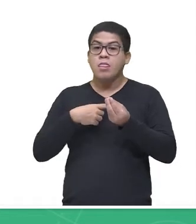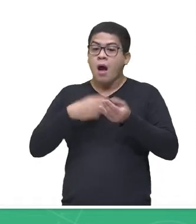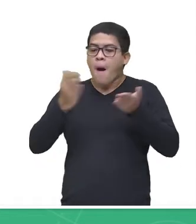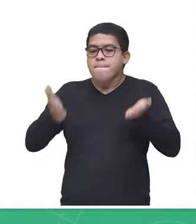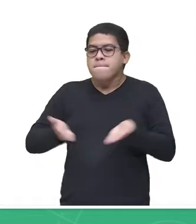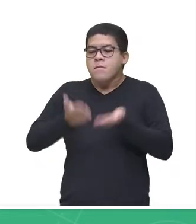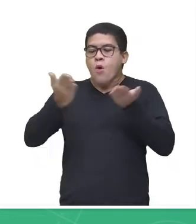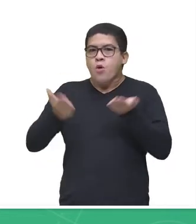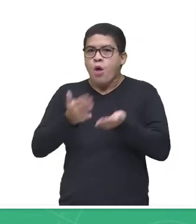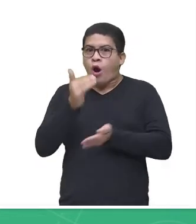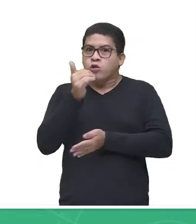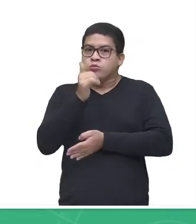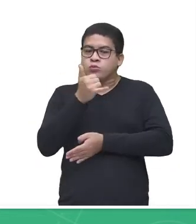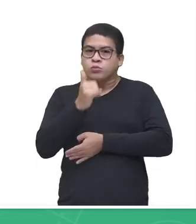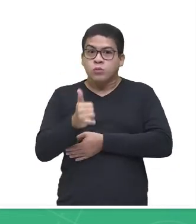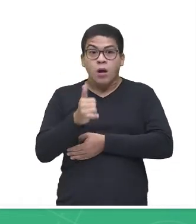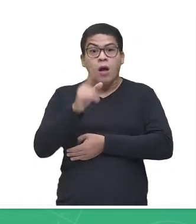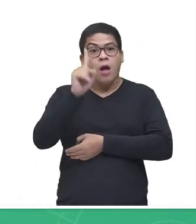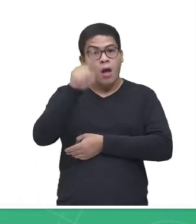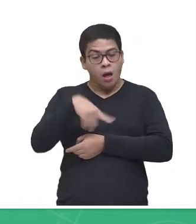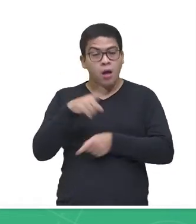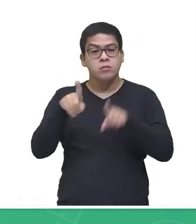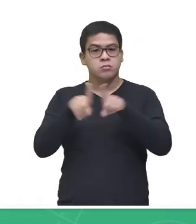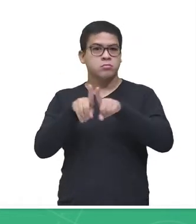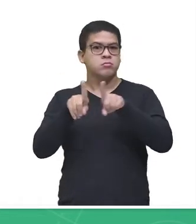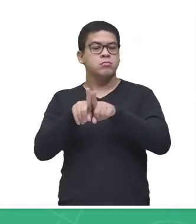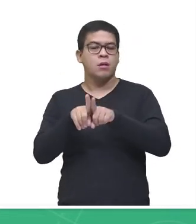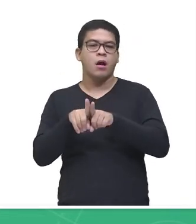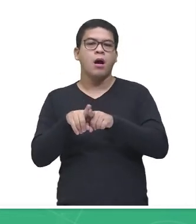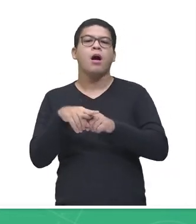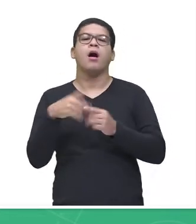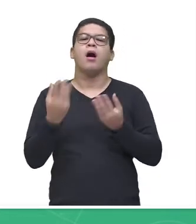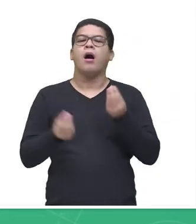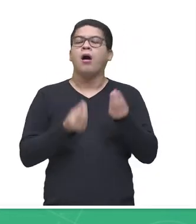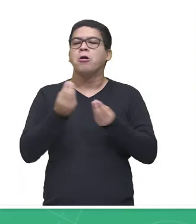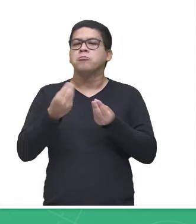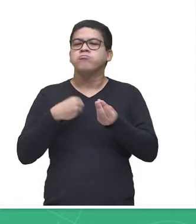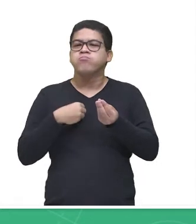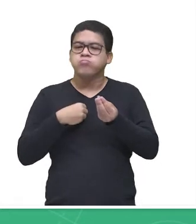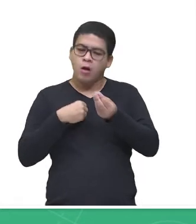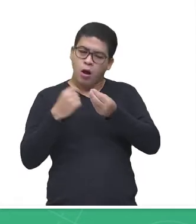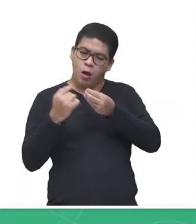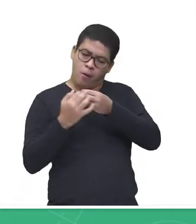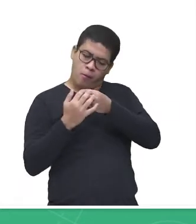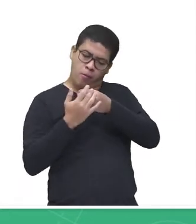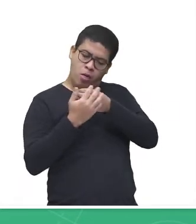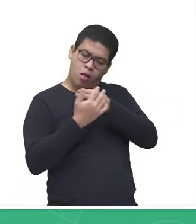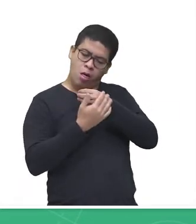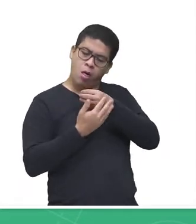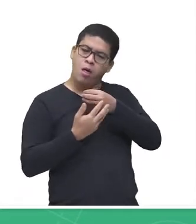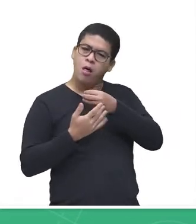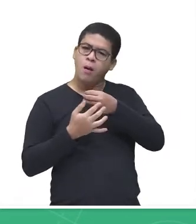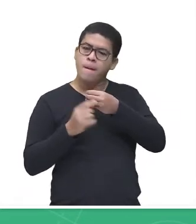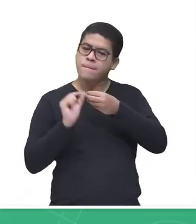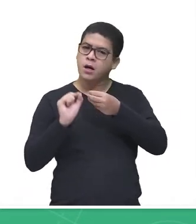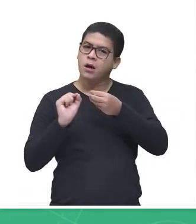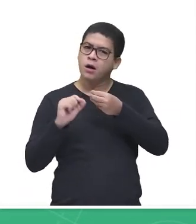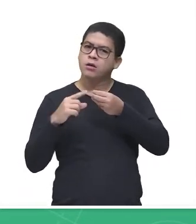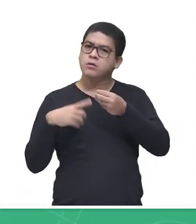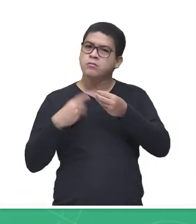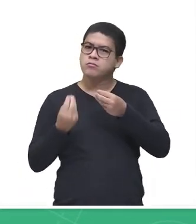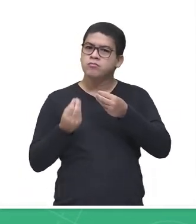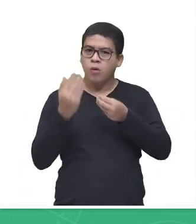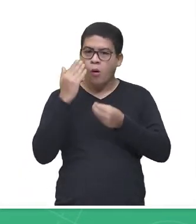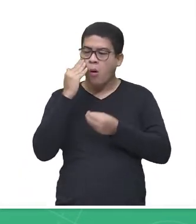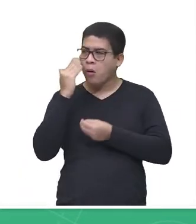proteínas. Os ribossomos podem ser encontrados aderidos à superfície aqui do retículo endoplasmático rugoso, que é esse que a